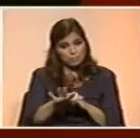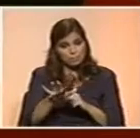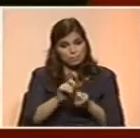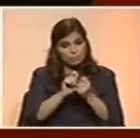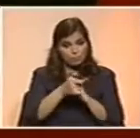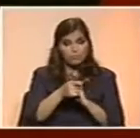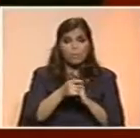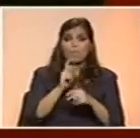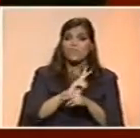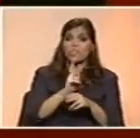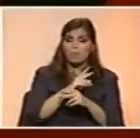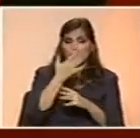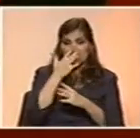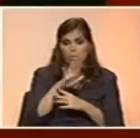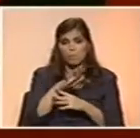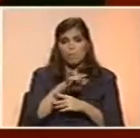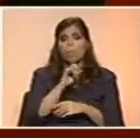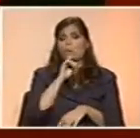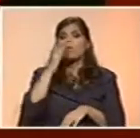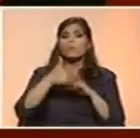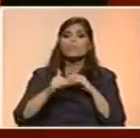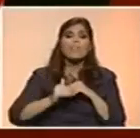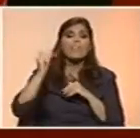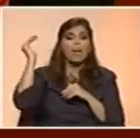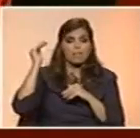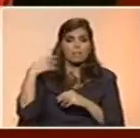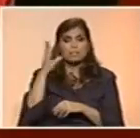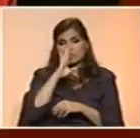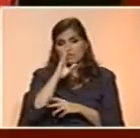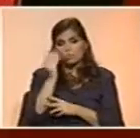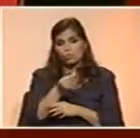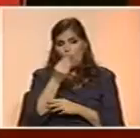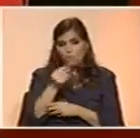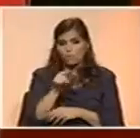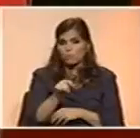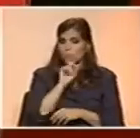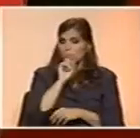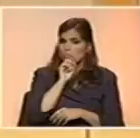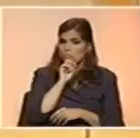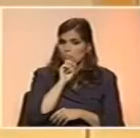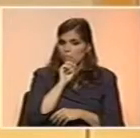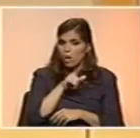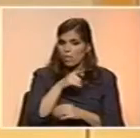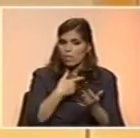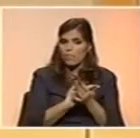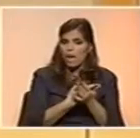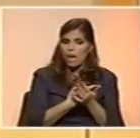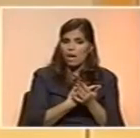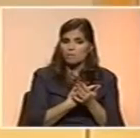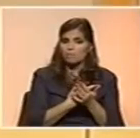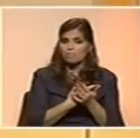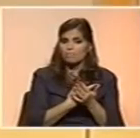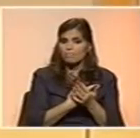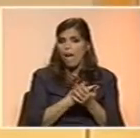vegetariano, por exemplo, acontece em determinadas idades, nomeadamente na adolescência, etc. Ou seja, isto pode ser sinal de outras coisas, que outras